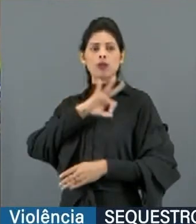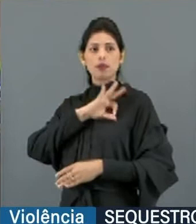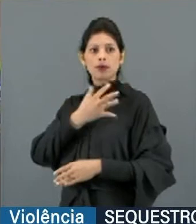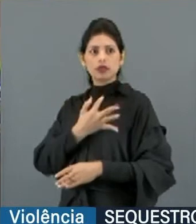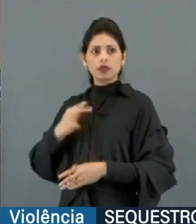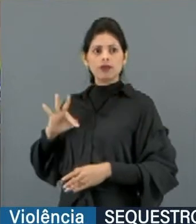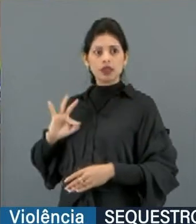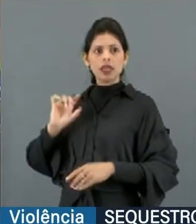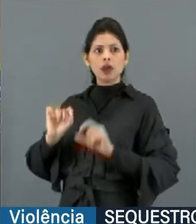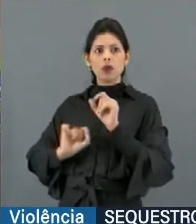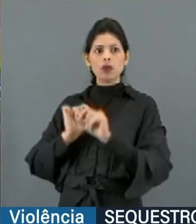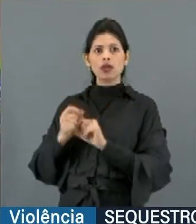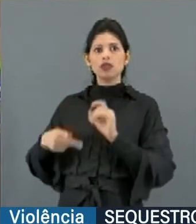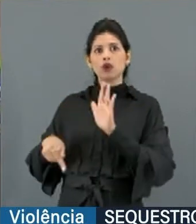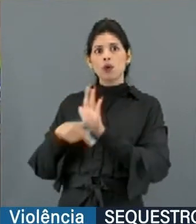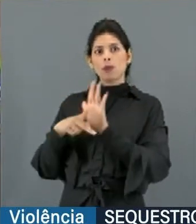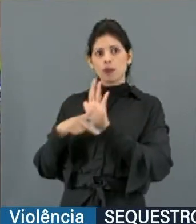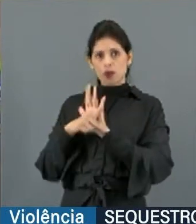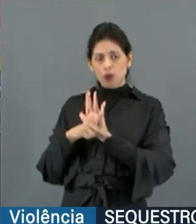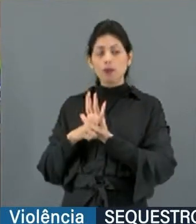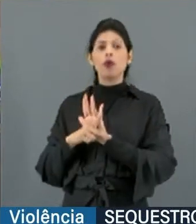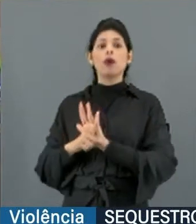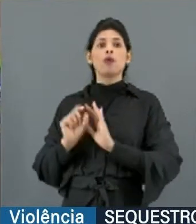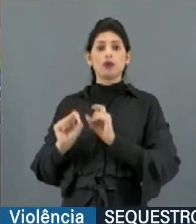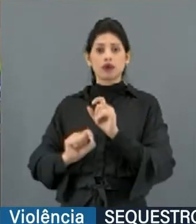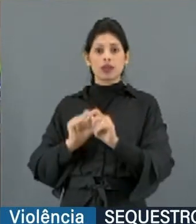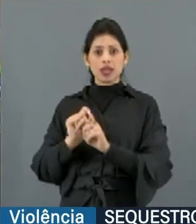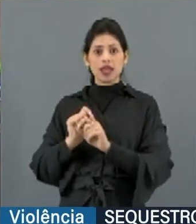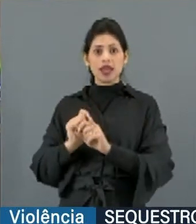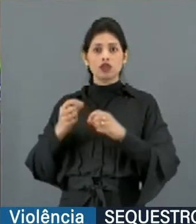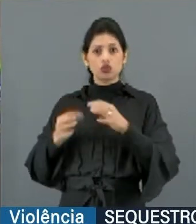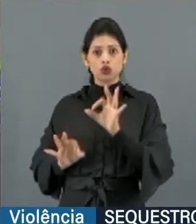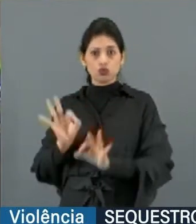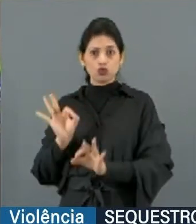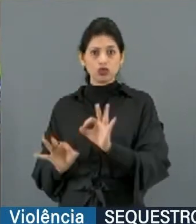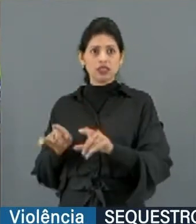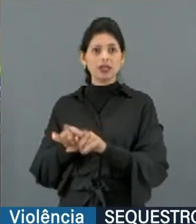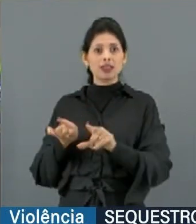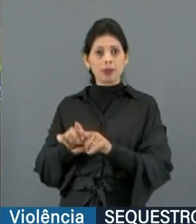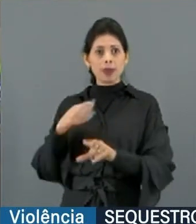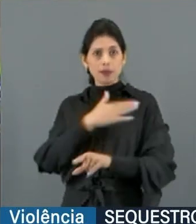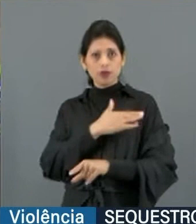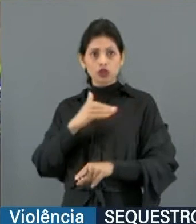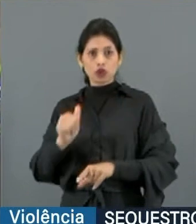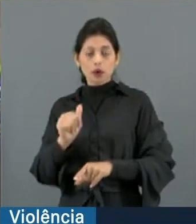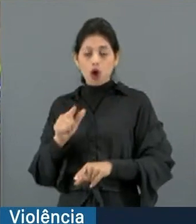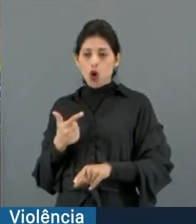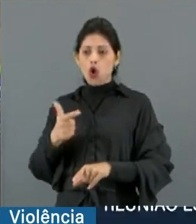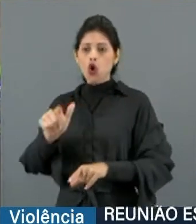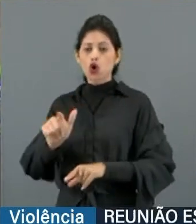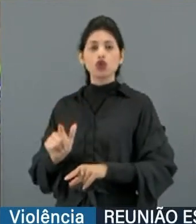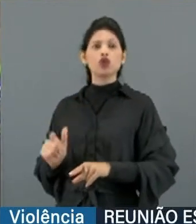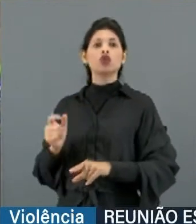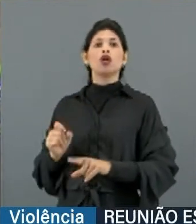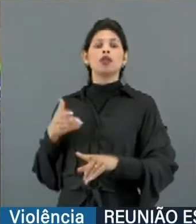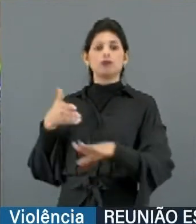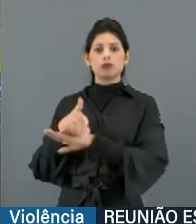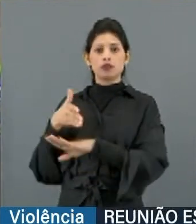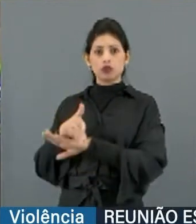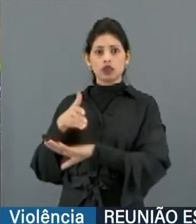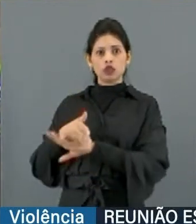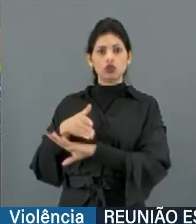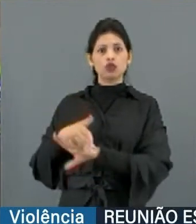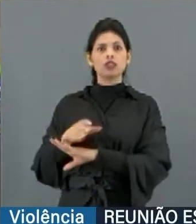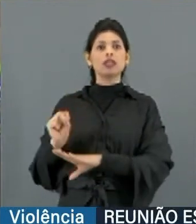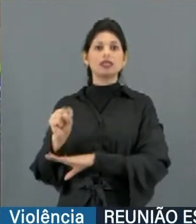comissão convocada pelo próprio Tribunal Superior Eleitoral via chamamento público anual para que membros da sociedade civil e instituições se